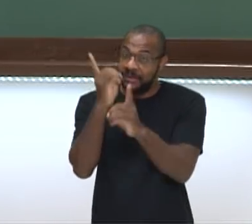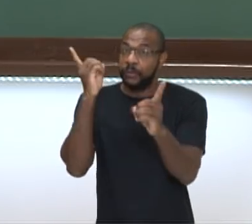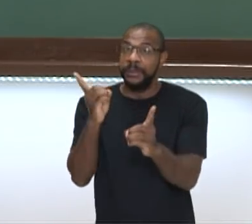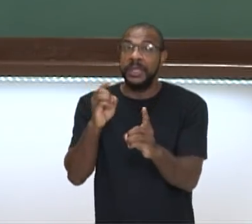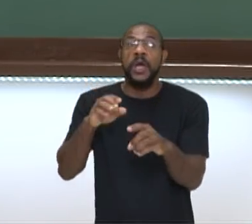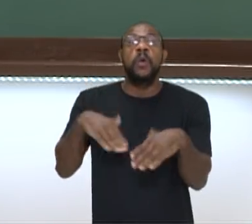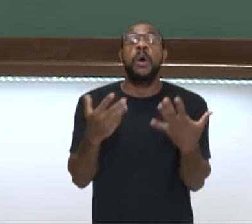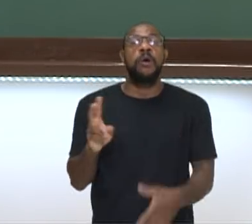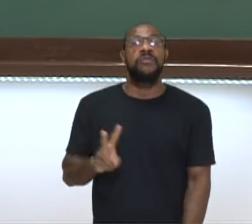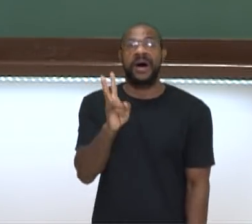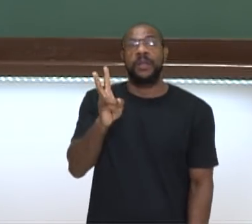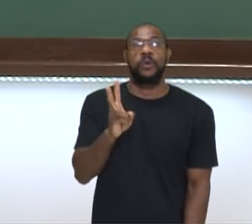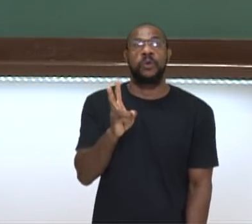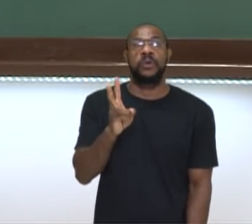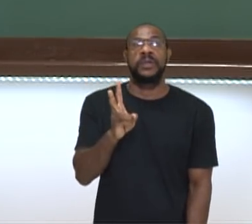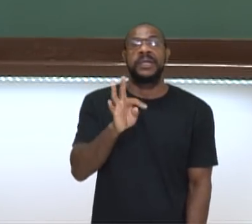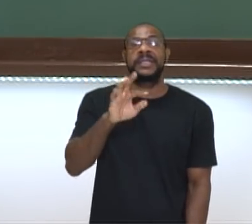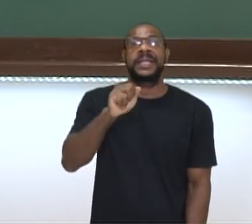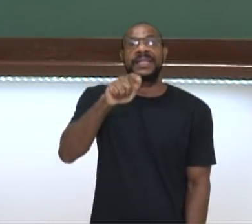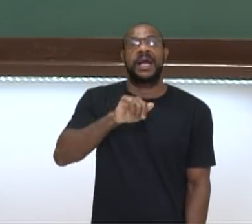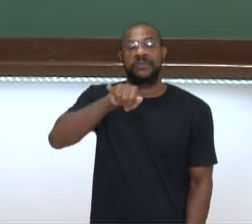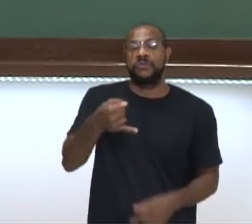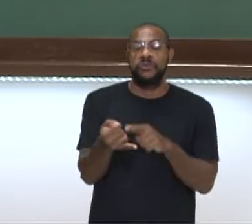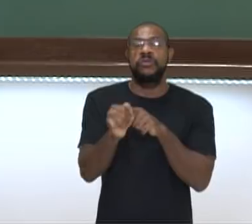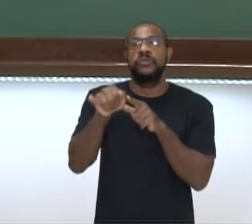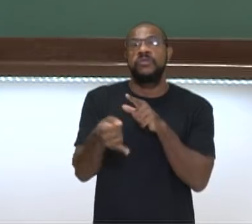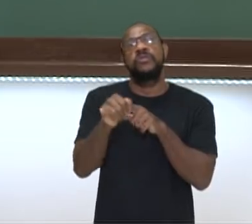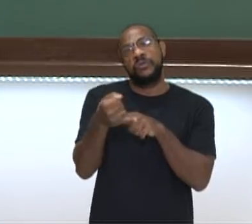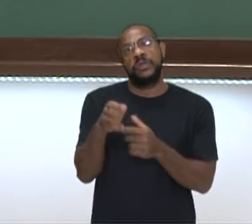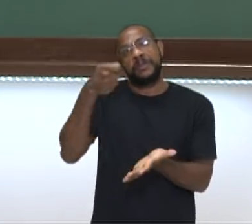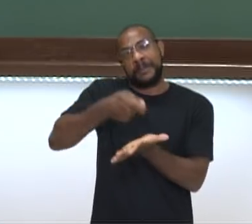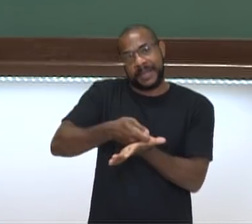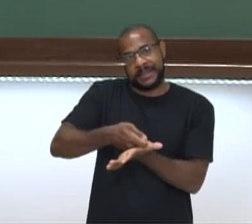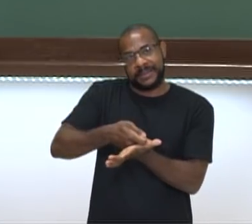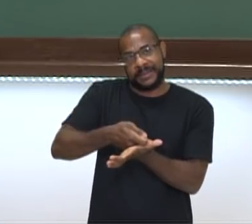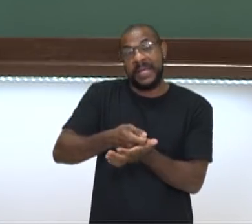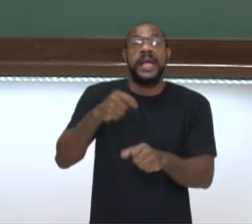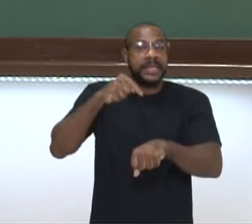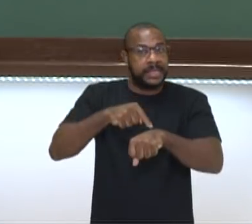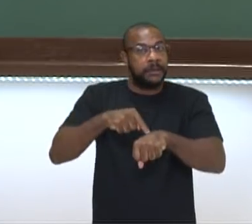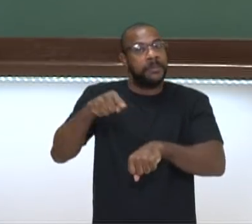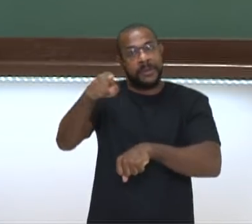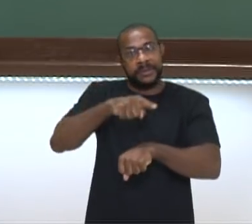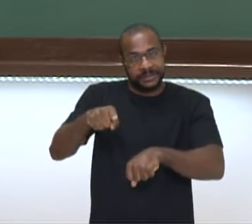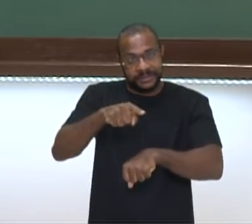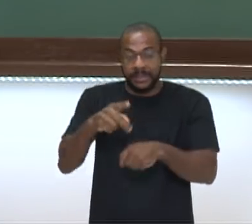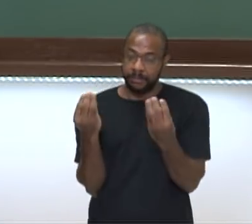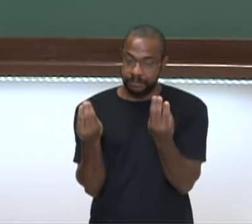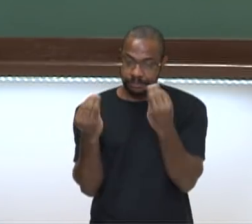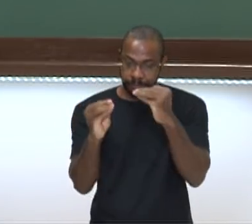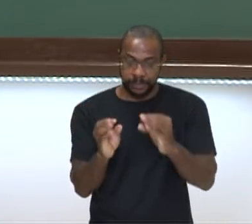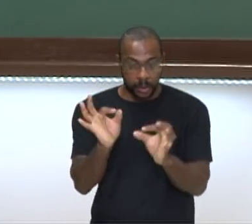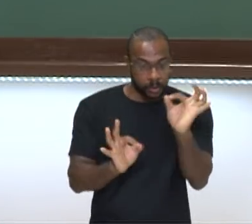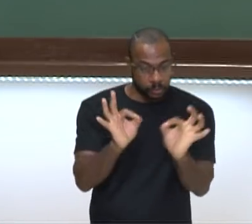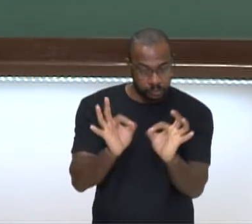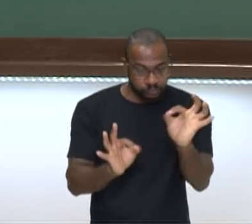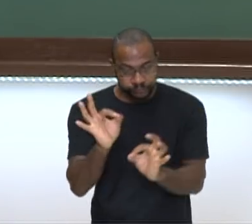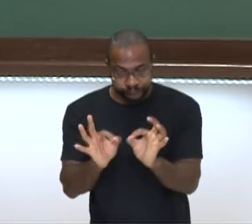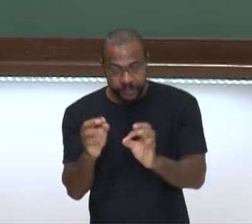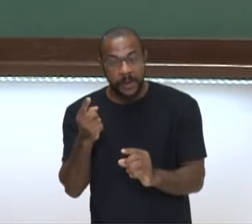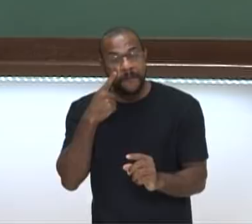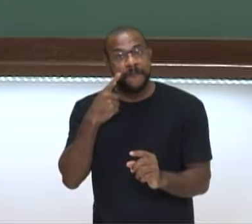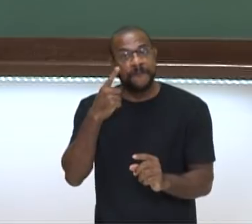qual é o valor da taxa de juro que a gente está pagando. Vou dar um tempinho para vocês aplicarem, organize os